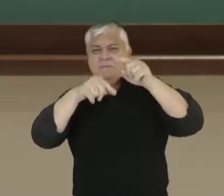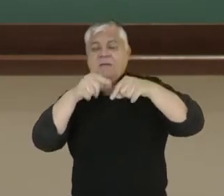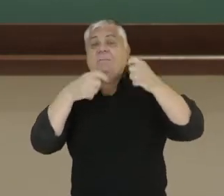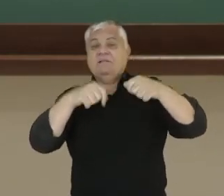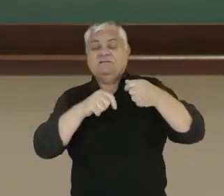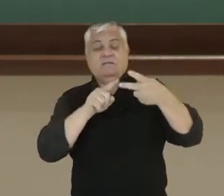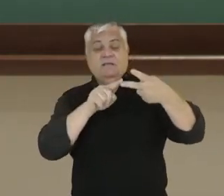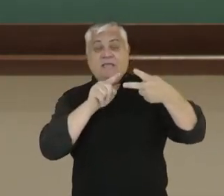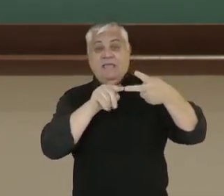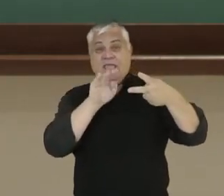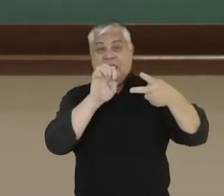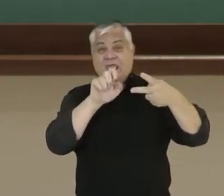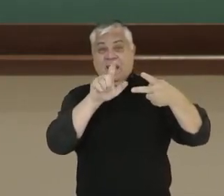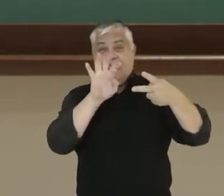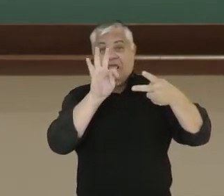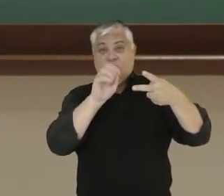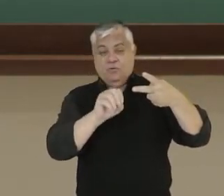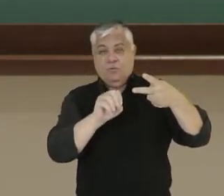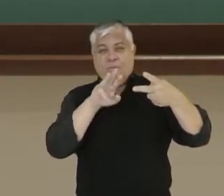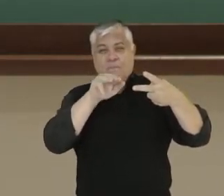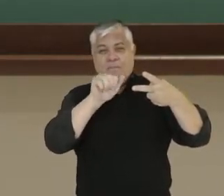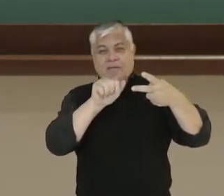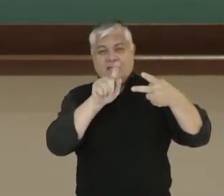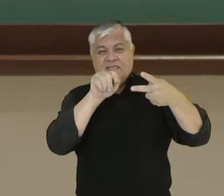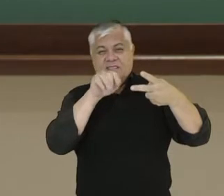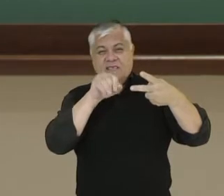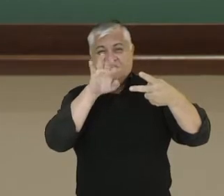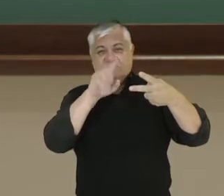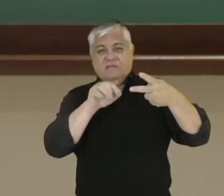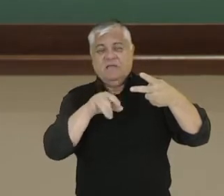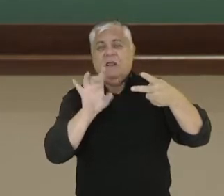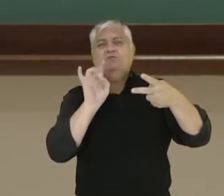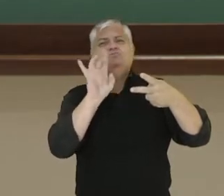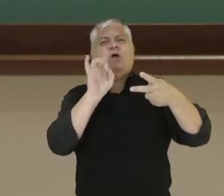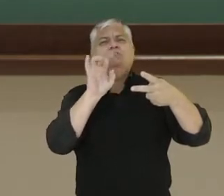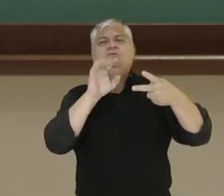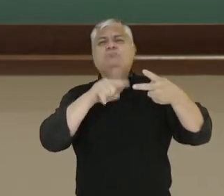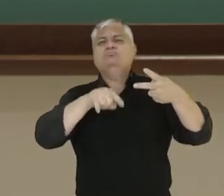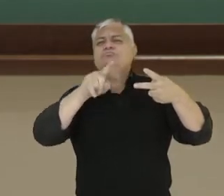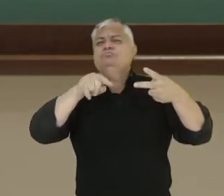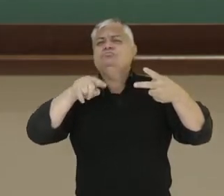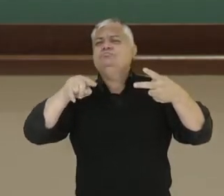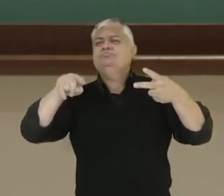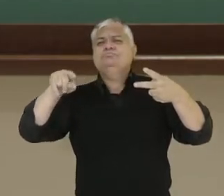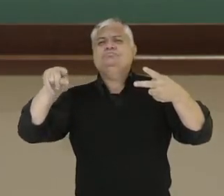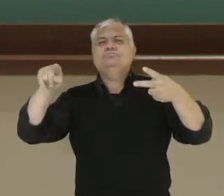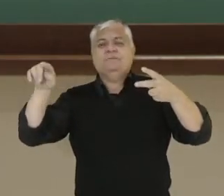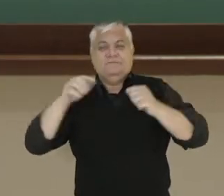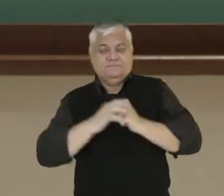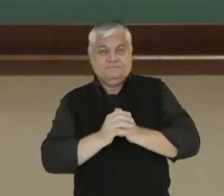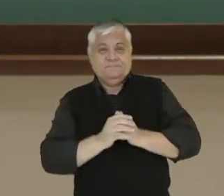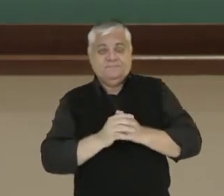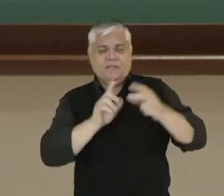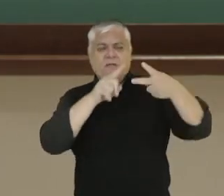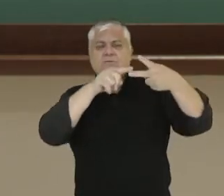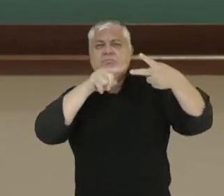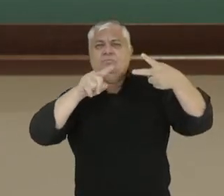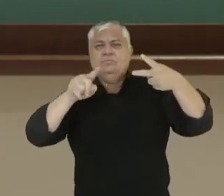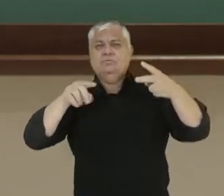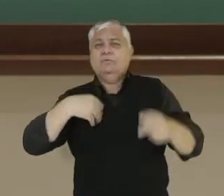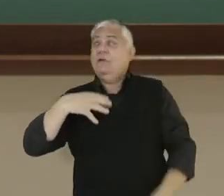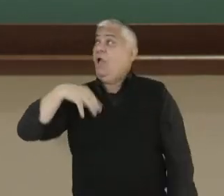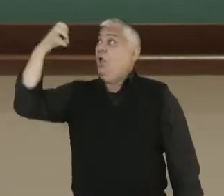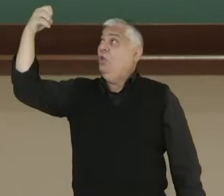Já a onda eletromagnética, ela não precisa, ela consegue se propagar no vácuo. Um exemplo de onda eletromagnética é a luz,